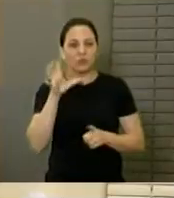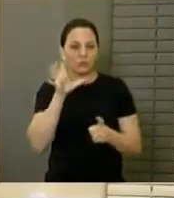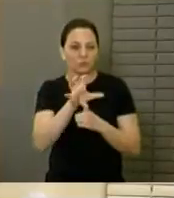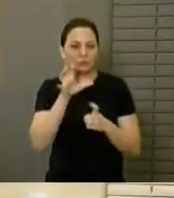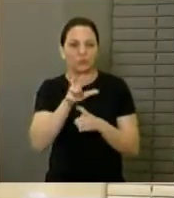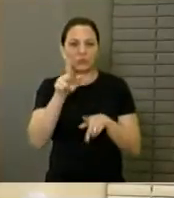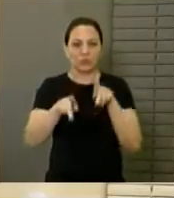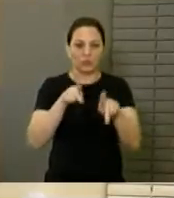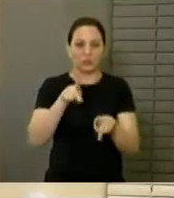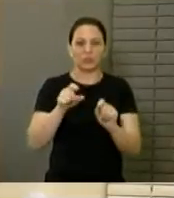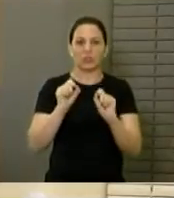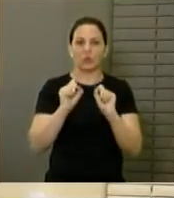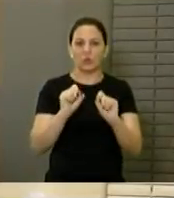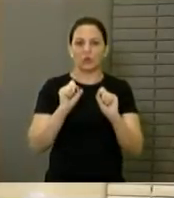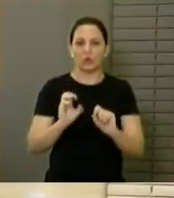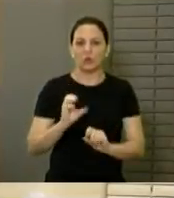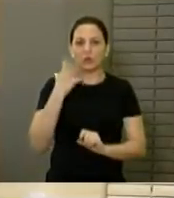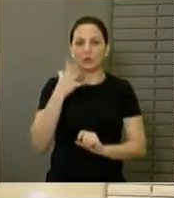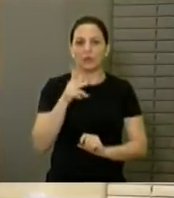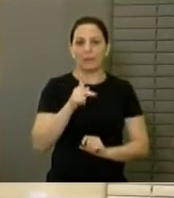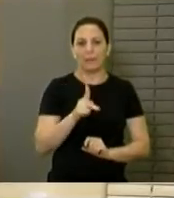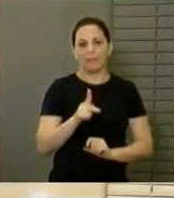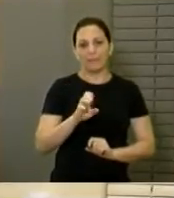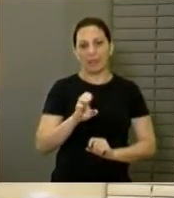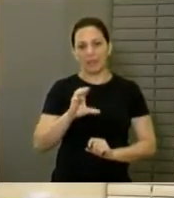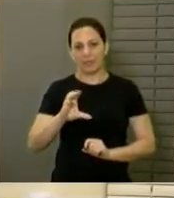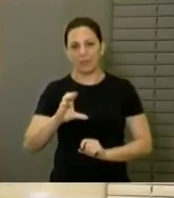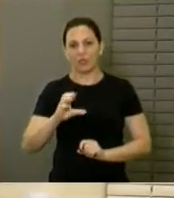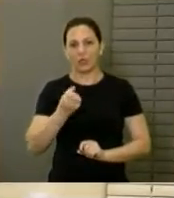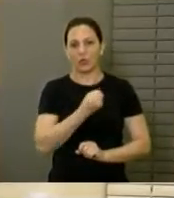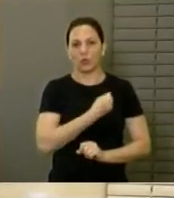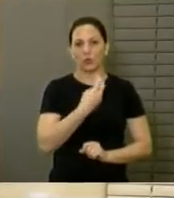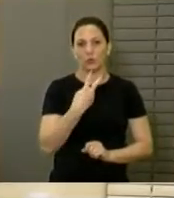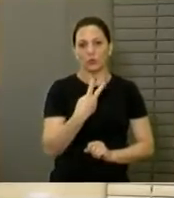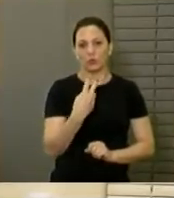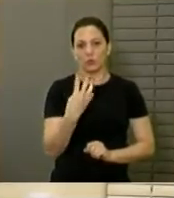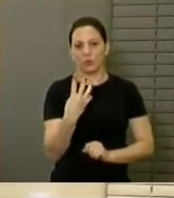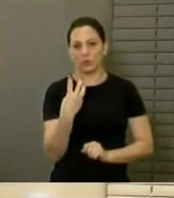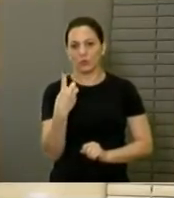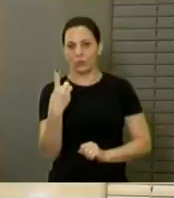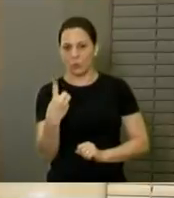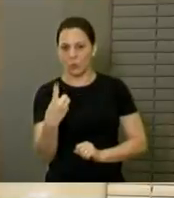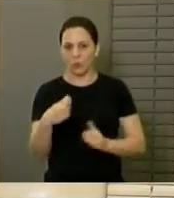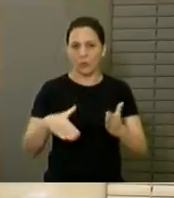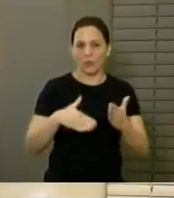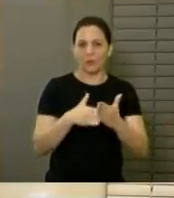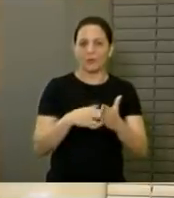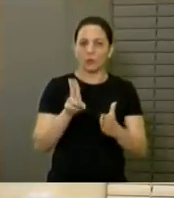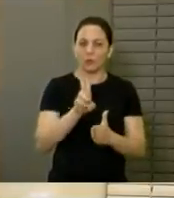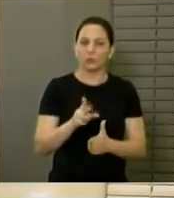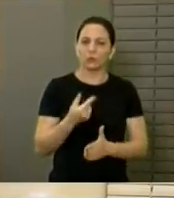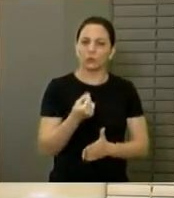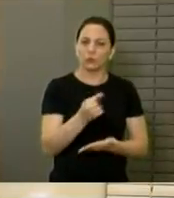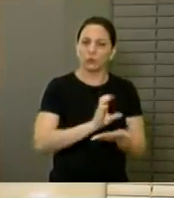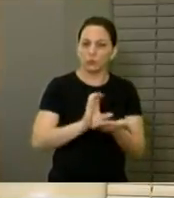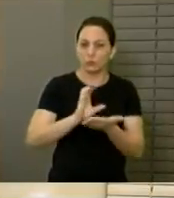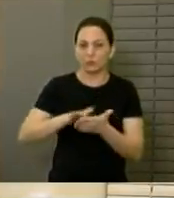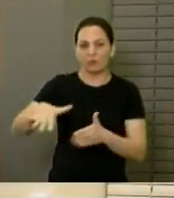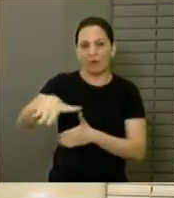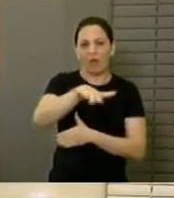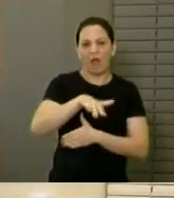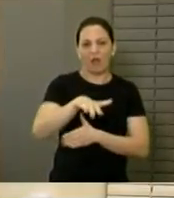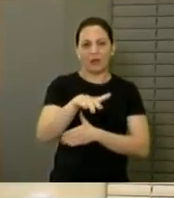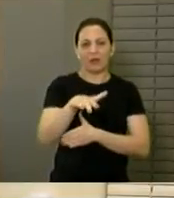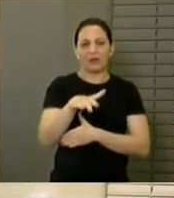que está em curso neste momento, a PEC 241, que limita os gastos do governo federal em todas as áreas, menos no pagamento